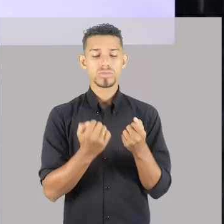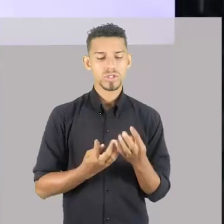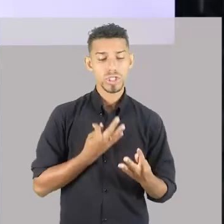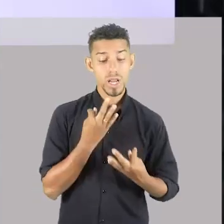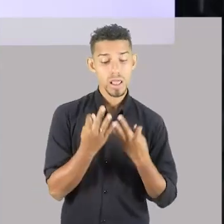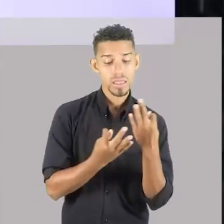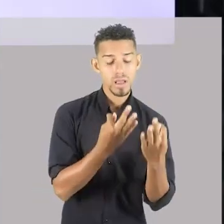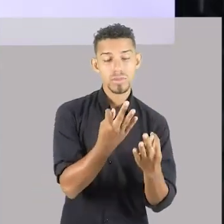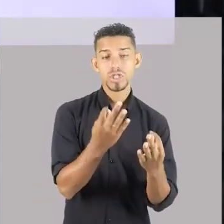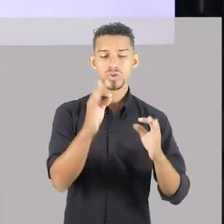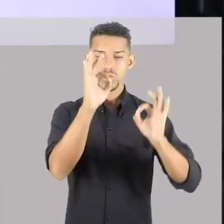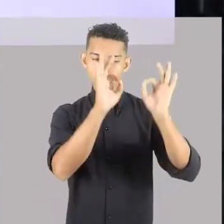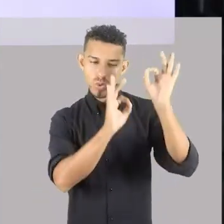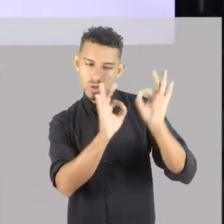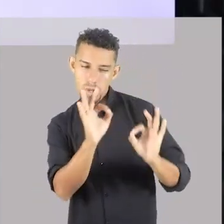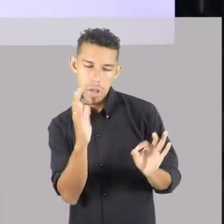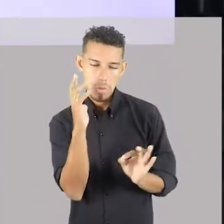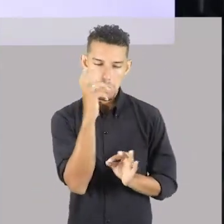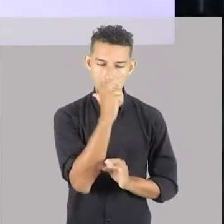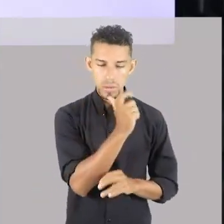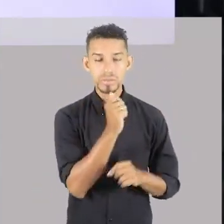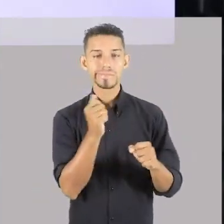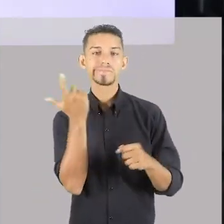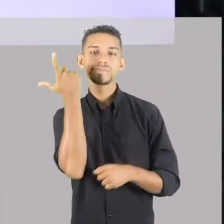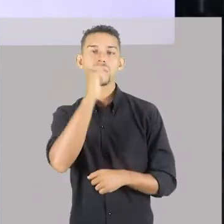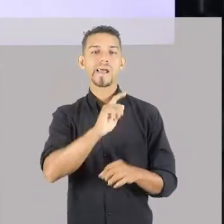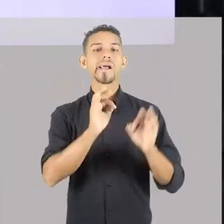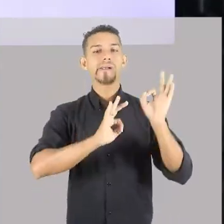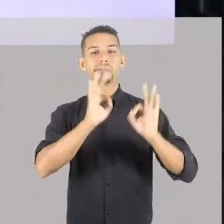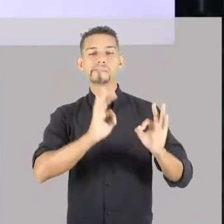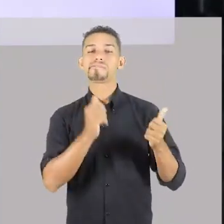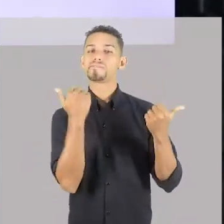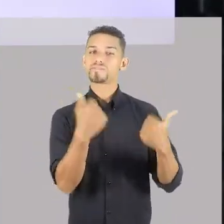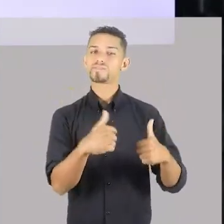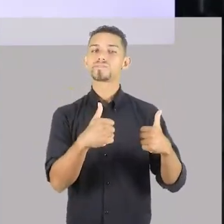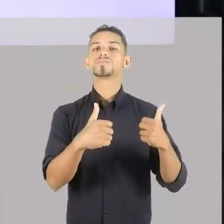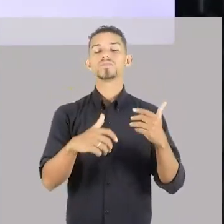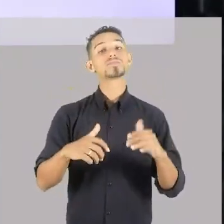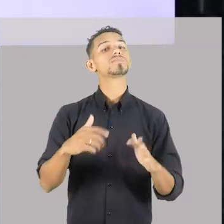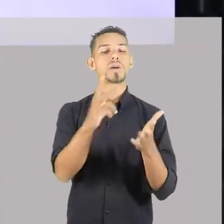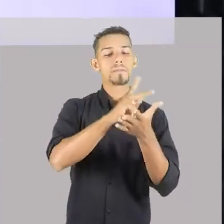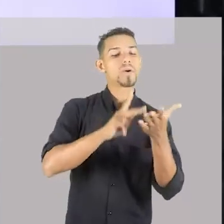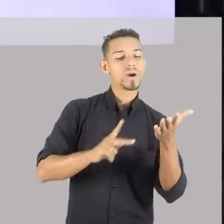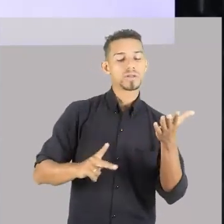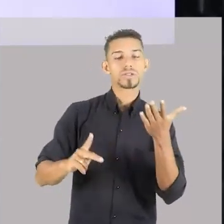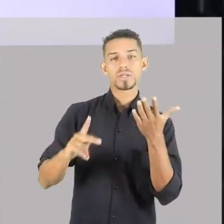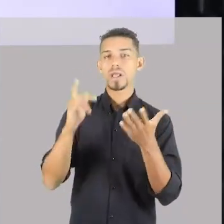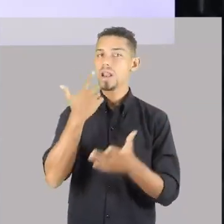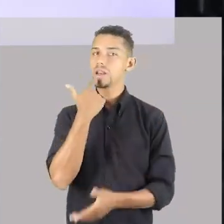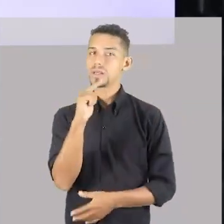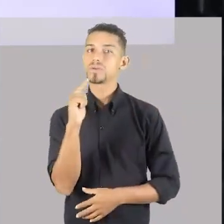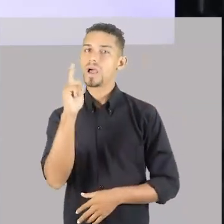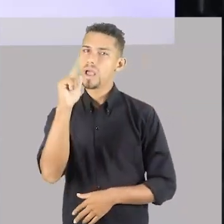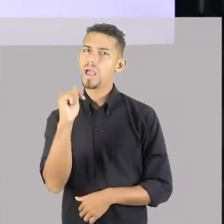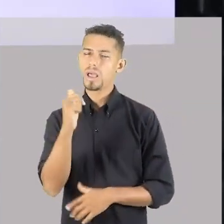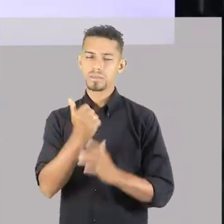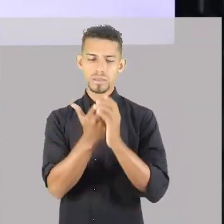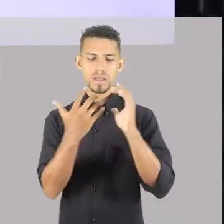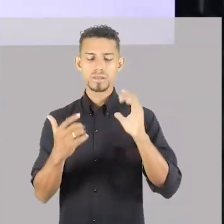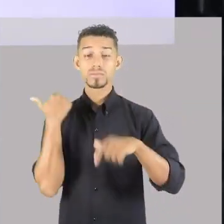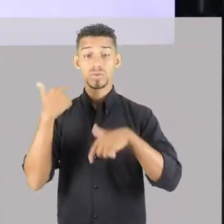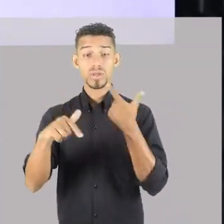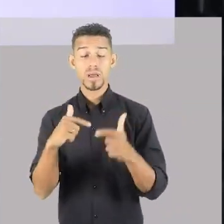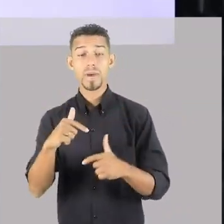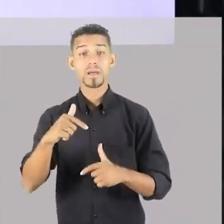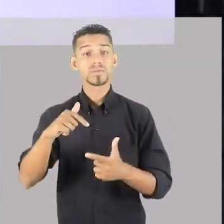tratamento estético, e isso caracteriza a função poética da língua. Isso é a característica do trabalho